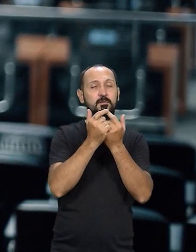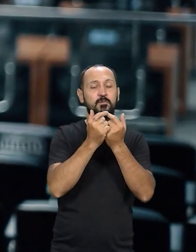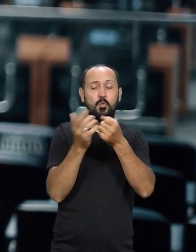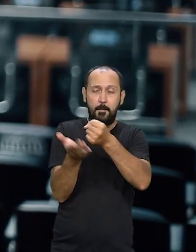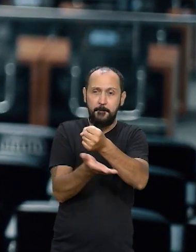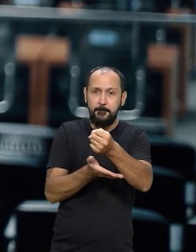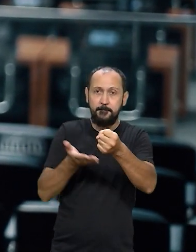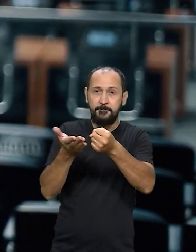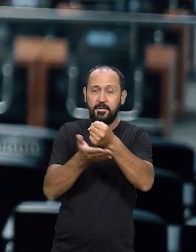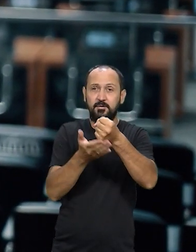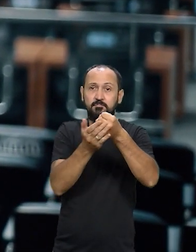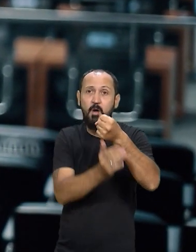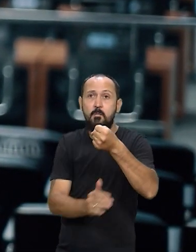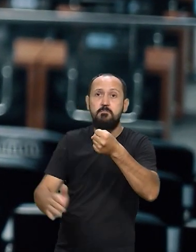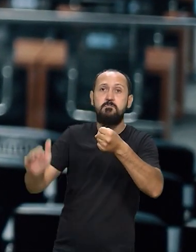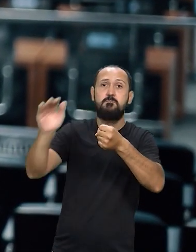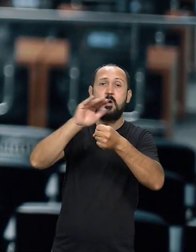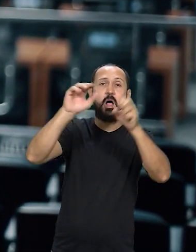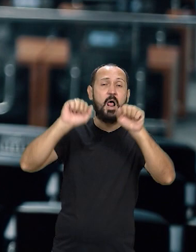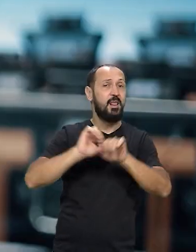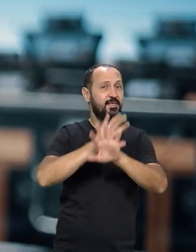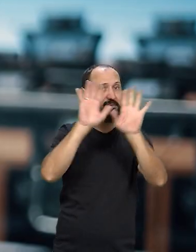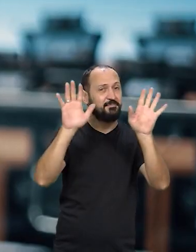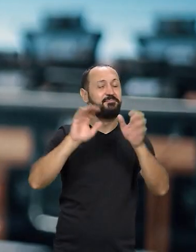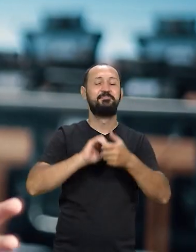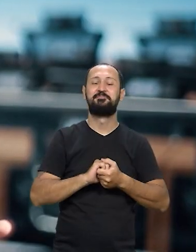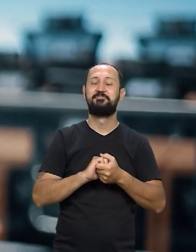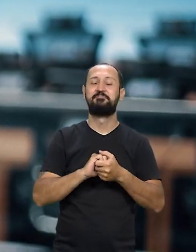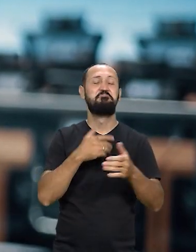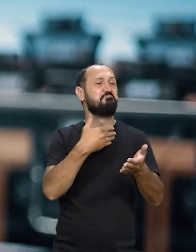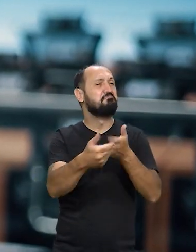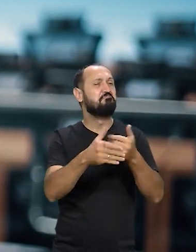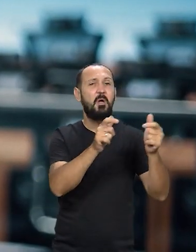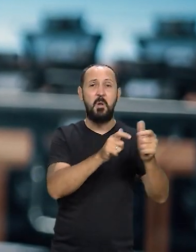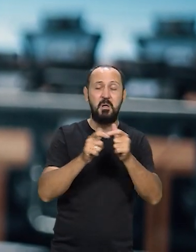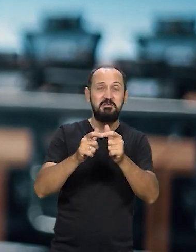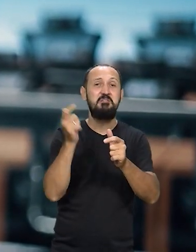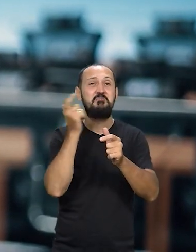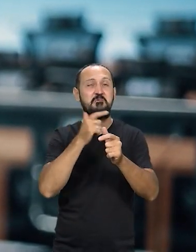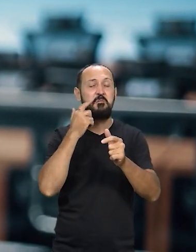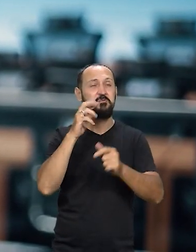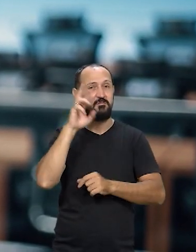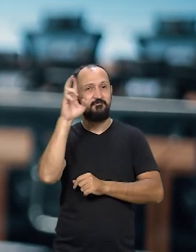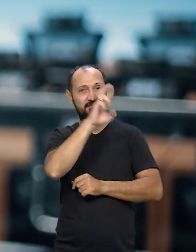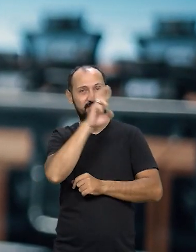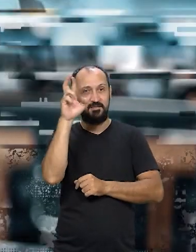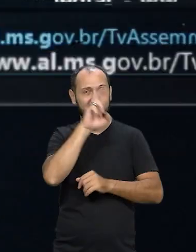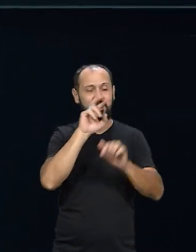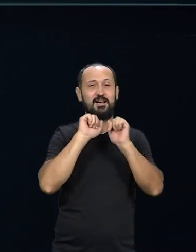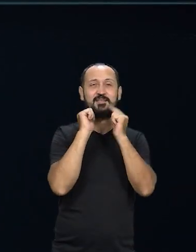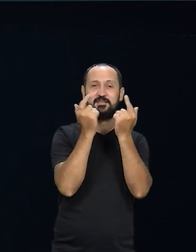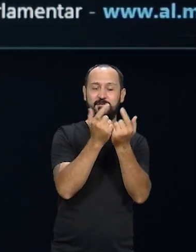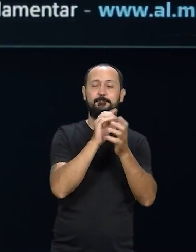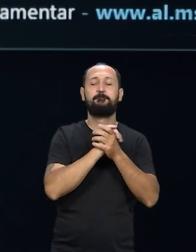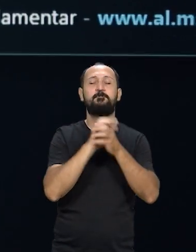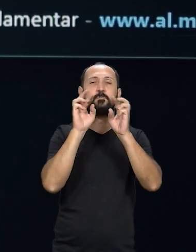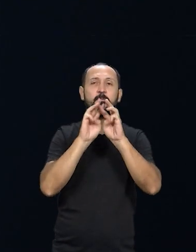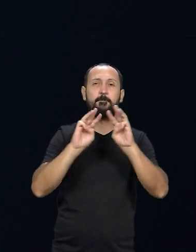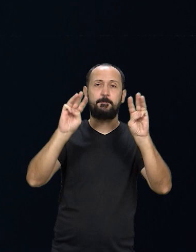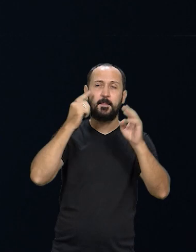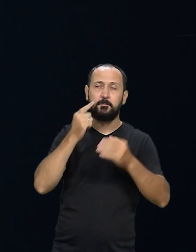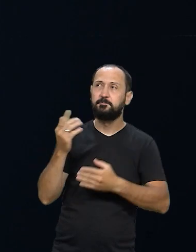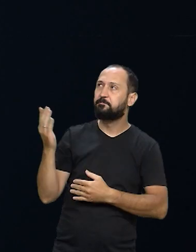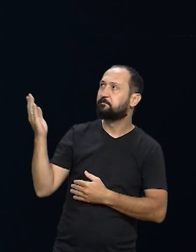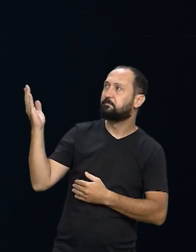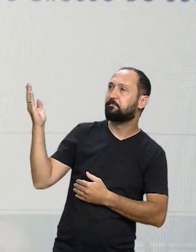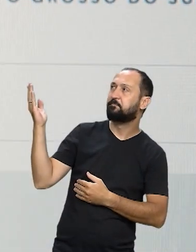nível básico para o elevado em transparência. De qualquer lugar, é possível fiscalizar a ALEMES. No site